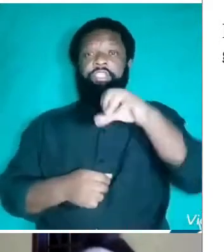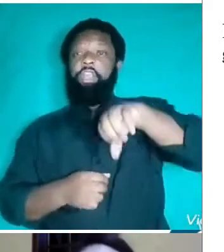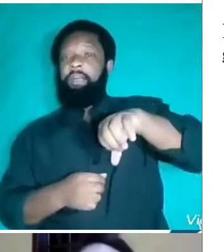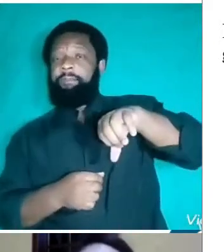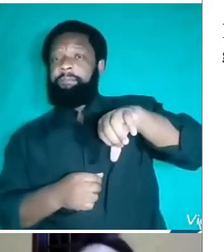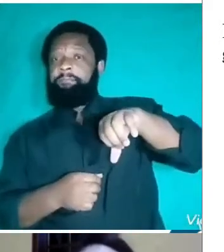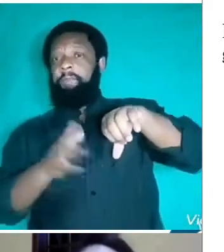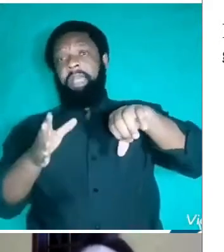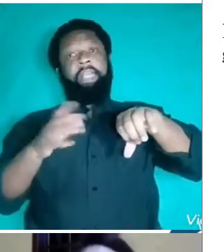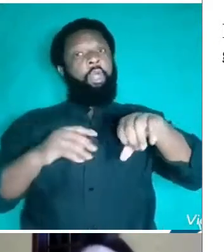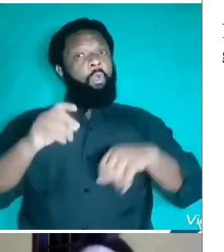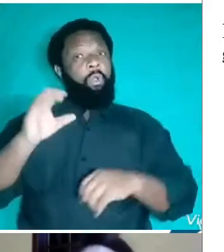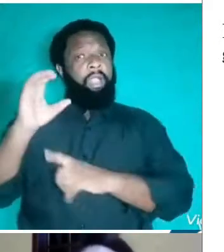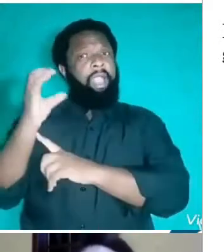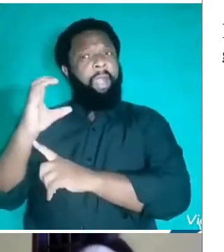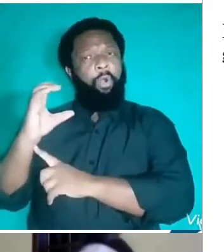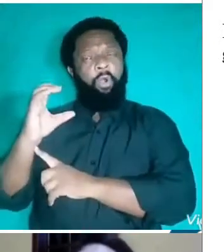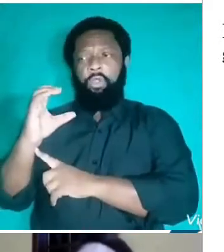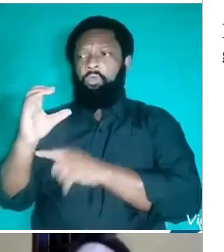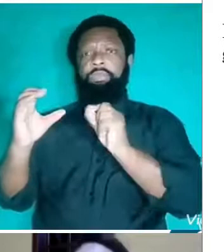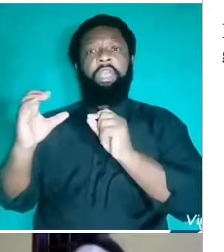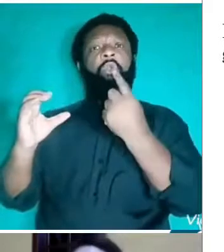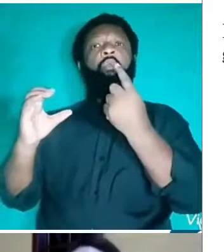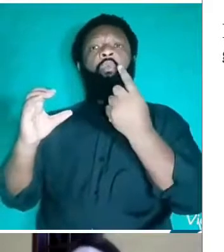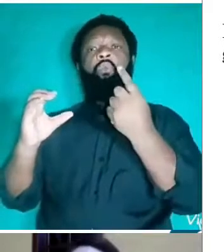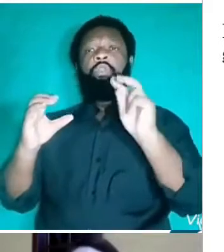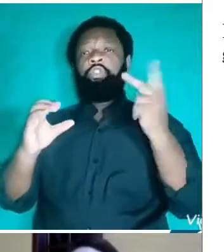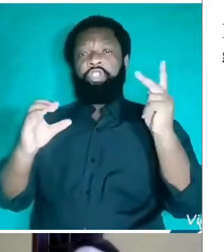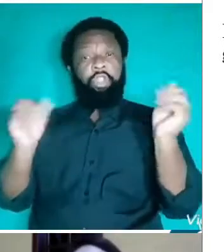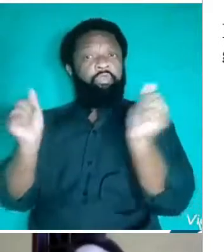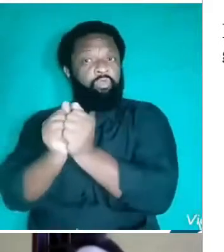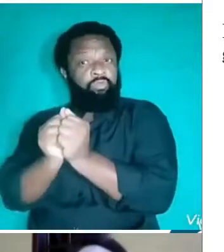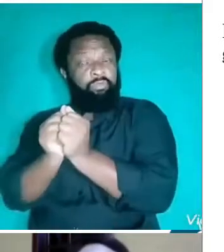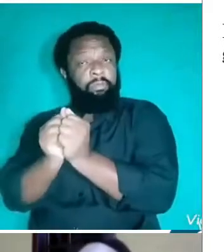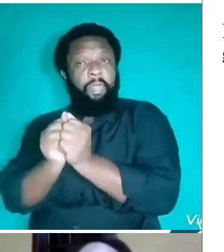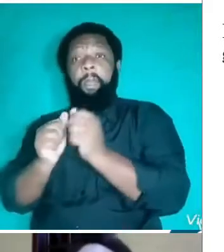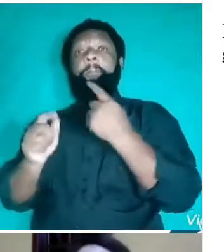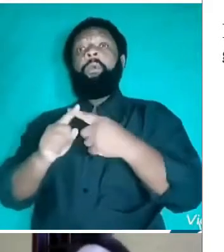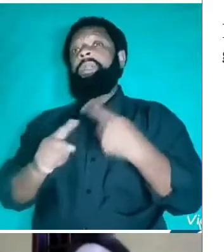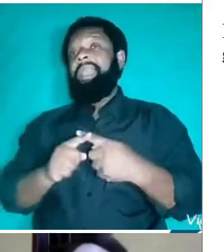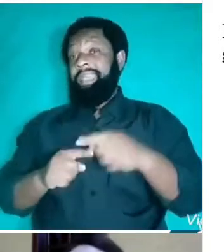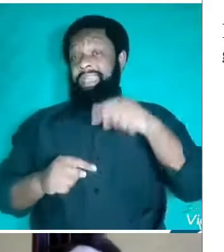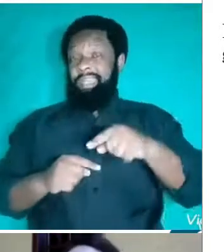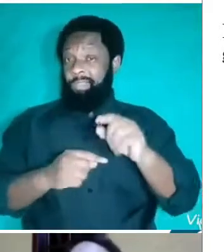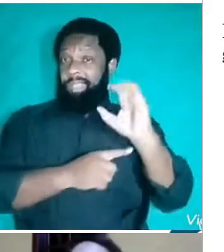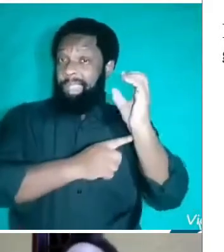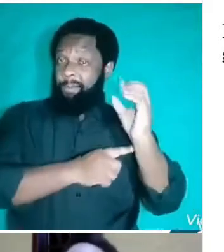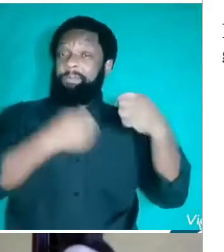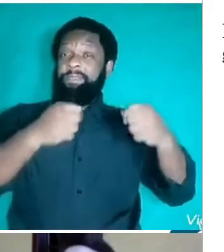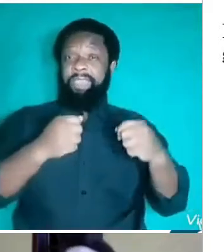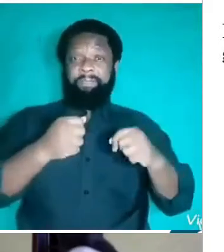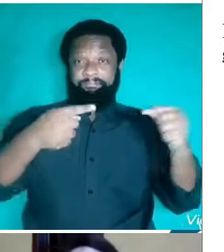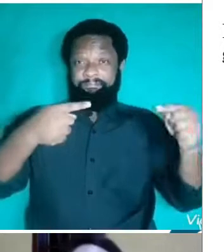9. Nesse carbono aqui, nós temos mais um átomo de hidrogênio. Por quê? Porque o carbono, ele